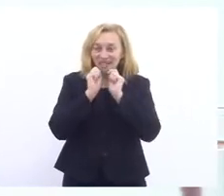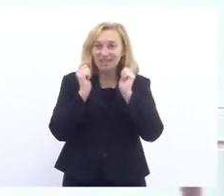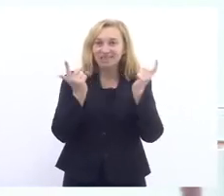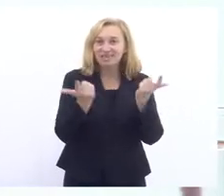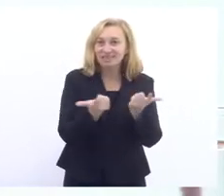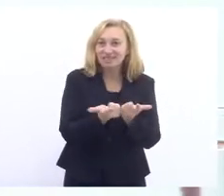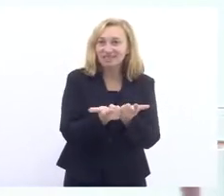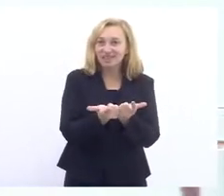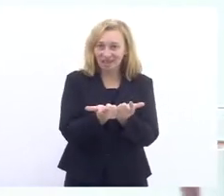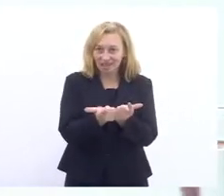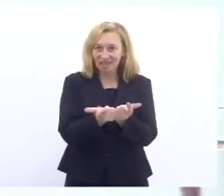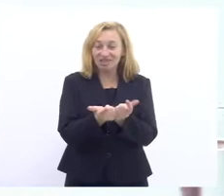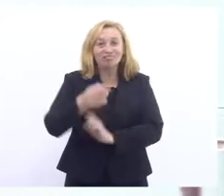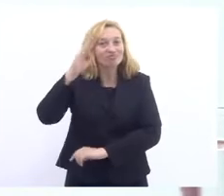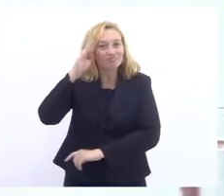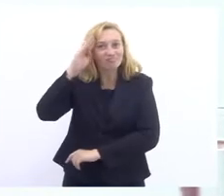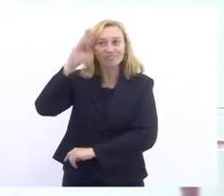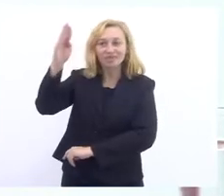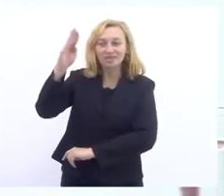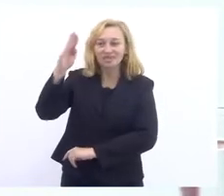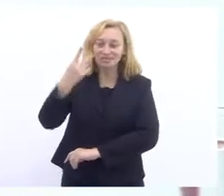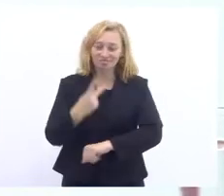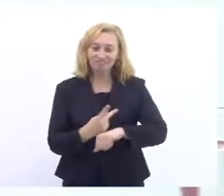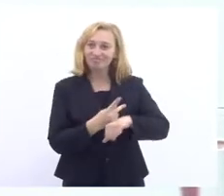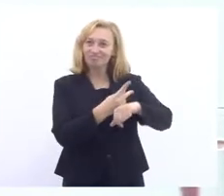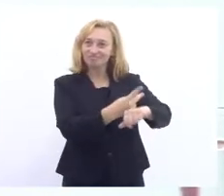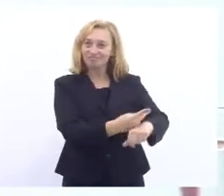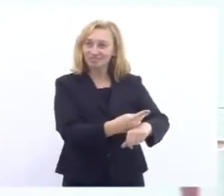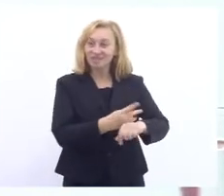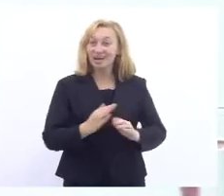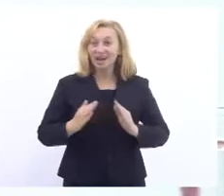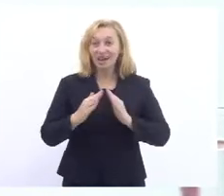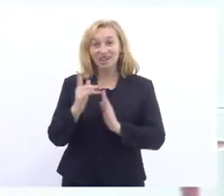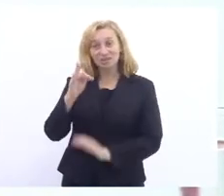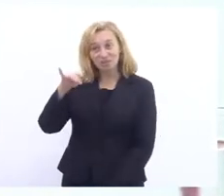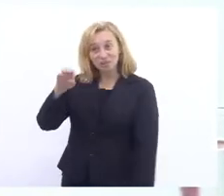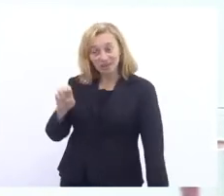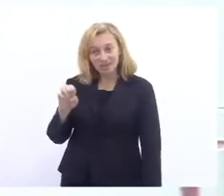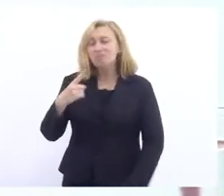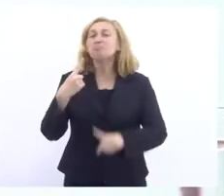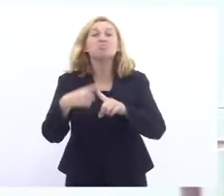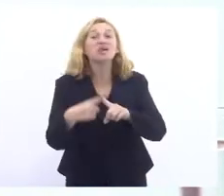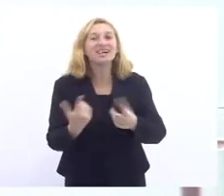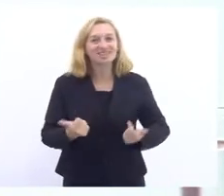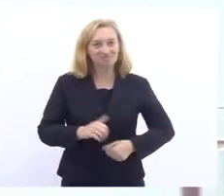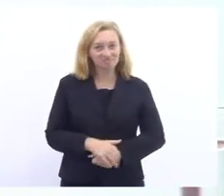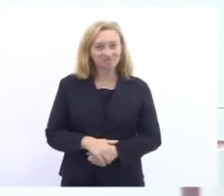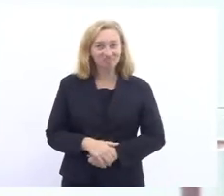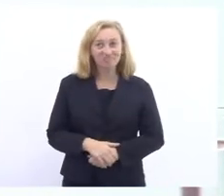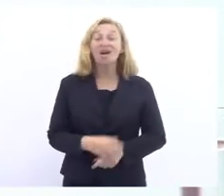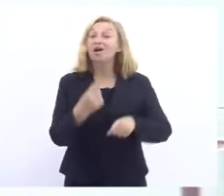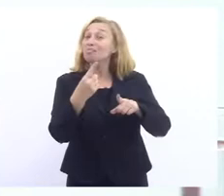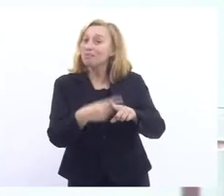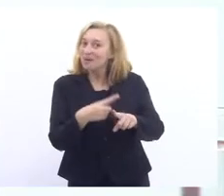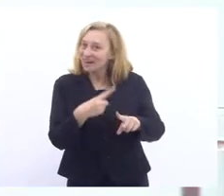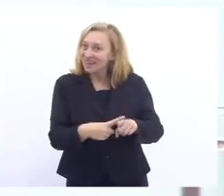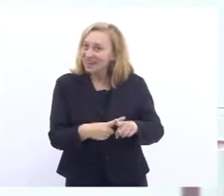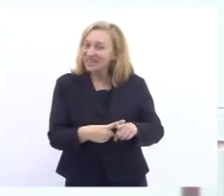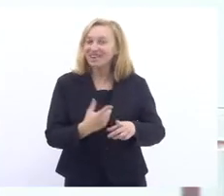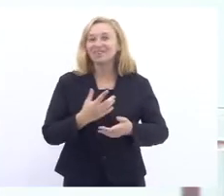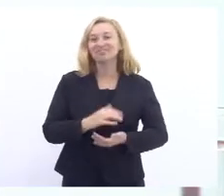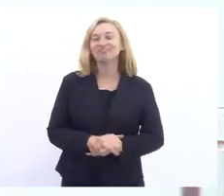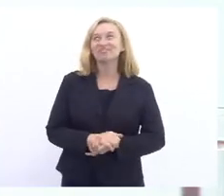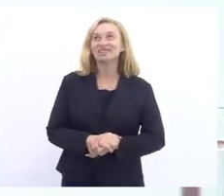concede a sua principal é honraria a casa Fluminense e por que isso porque embora